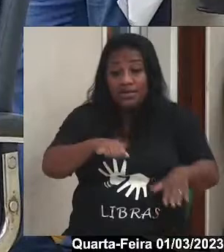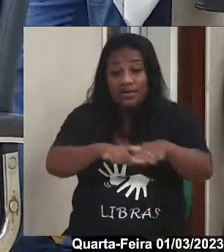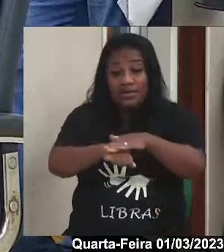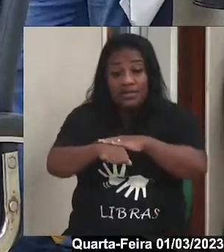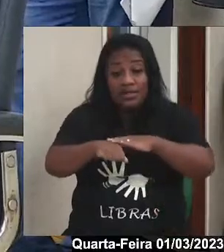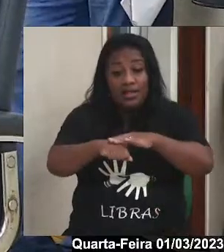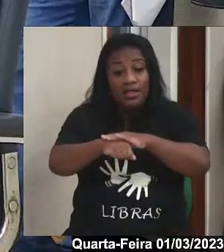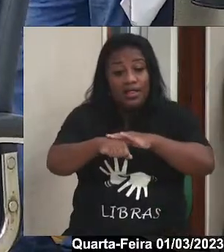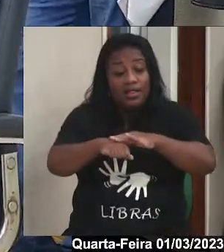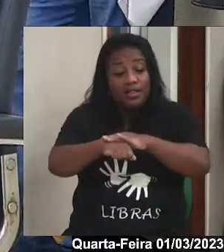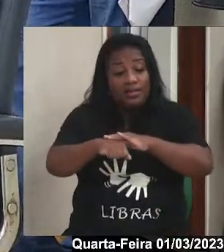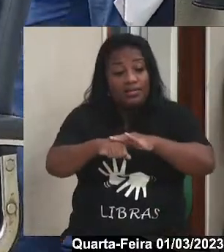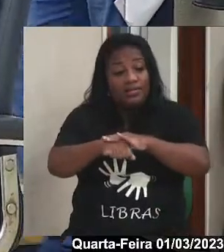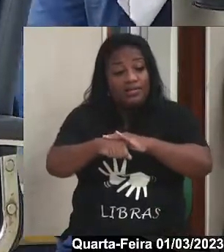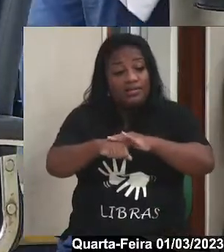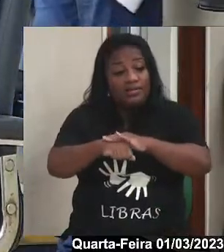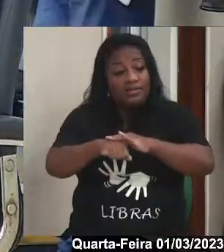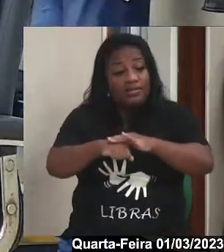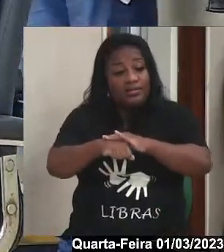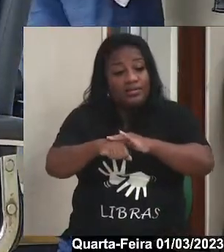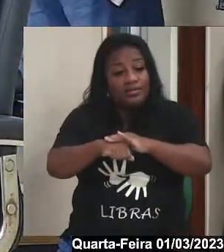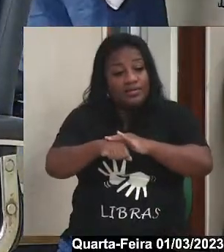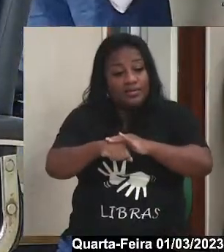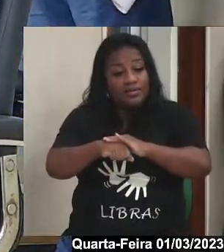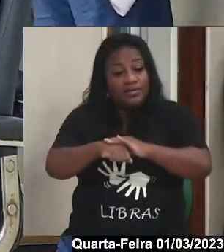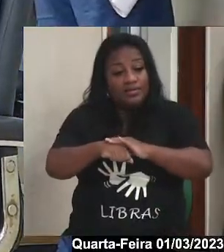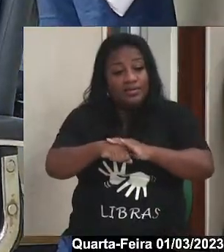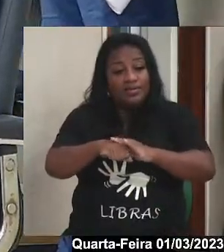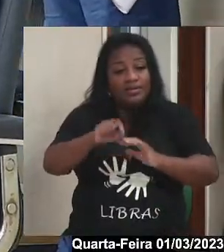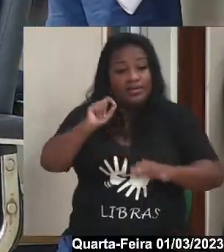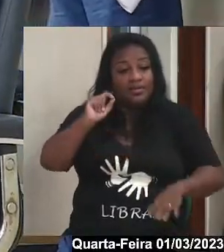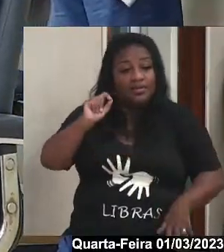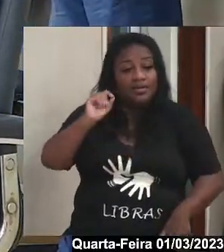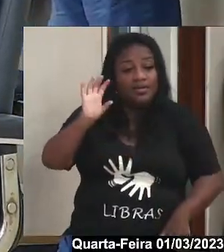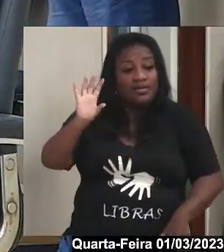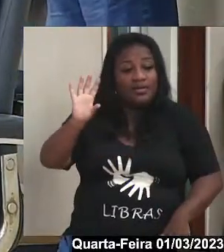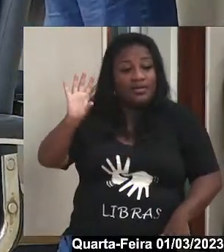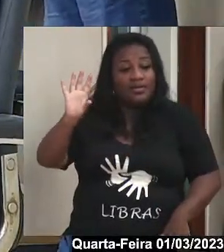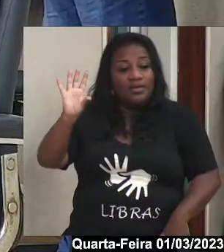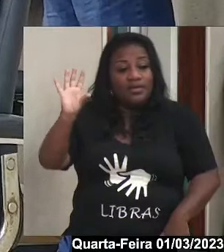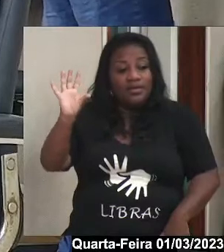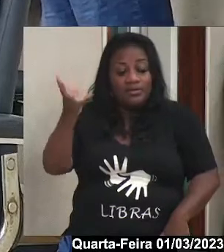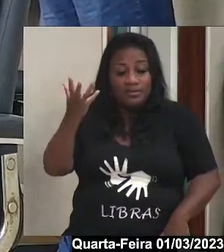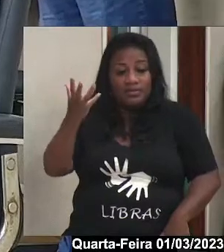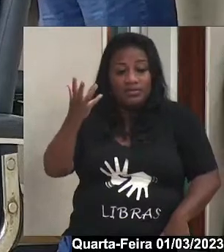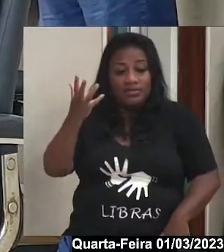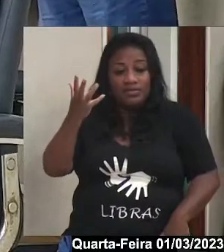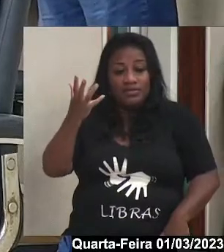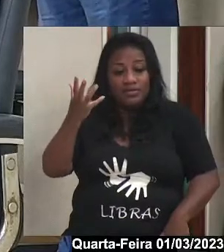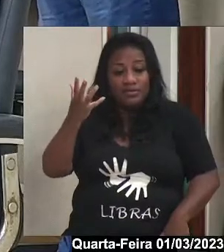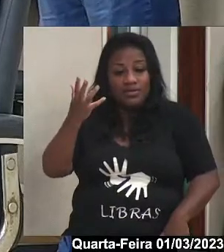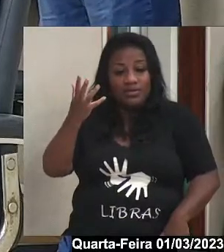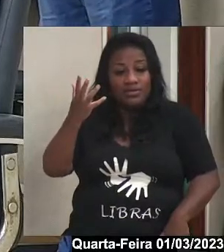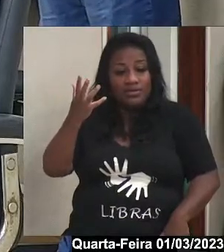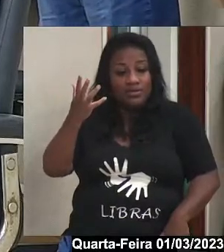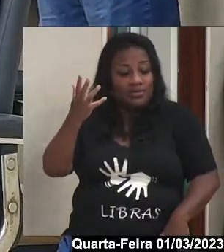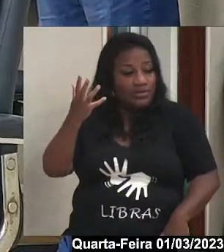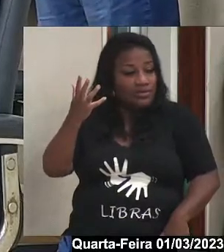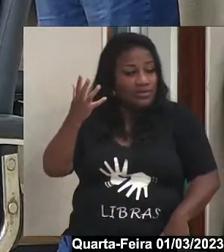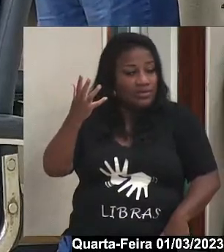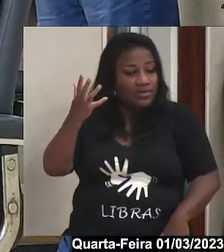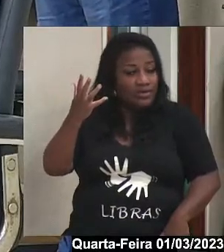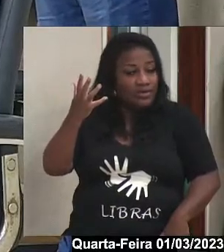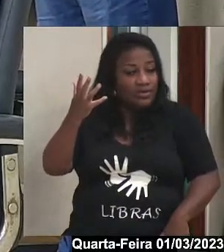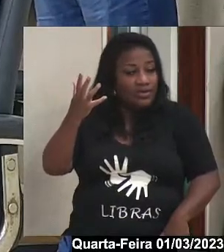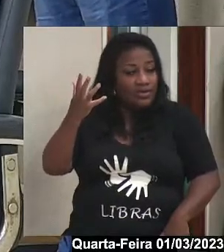eu conversei e que demonstraram por A mais B que aquele não é o procedimento correto. E eu preciso aqui, apenas